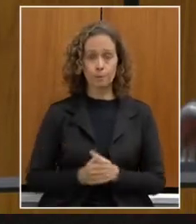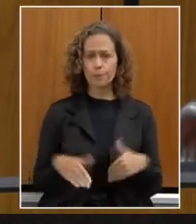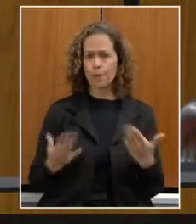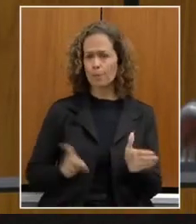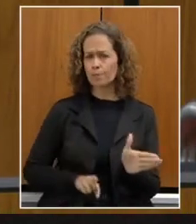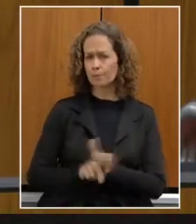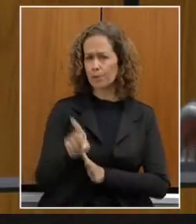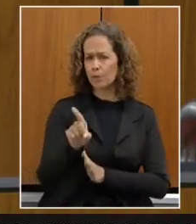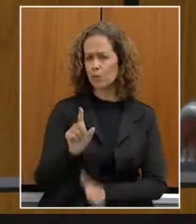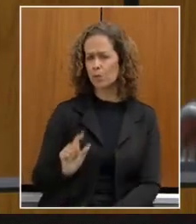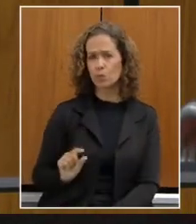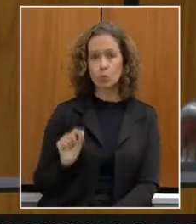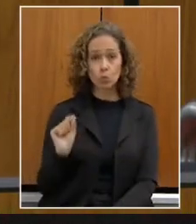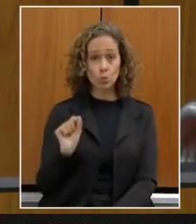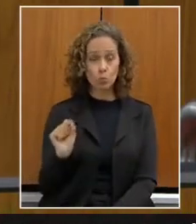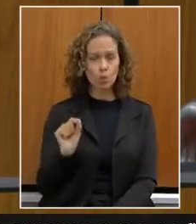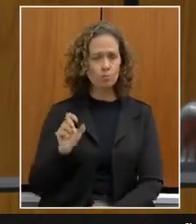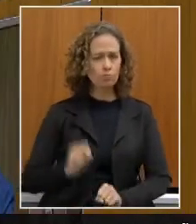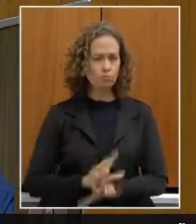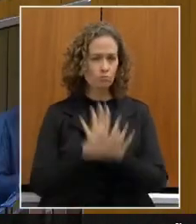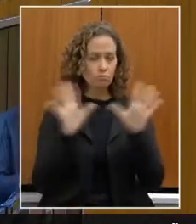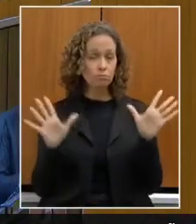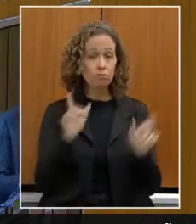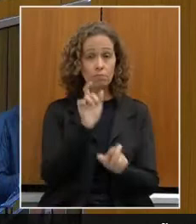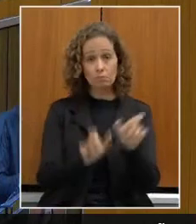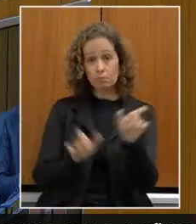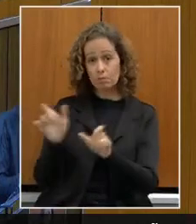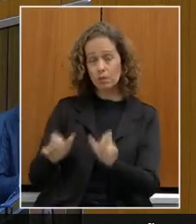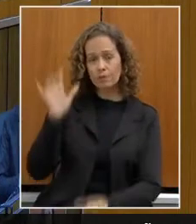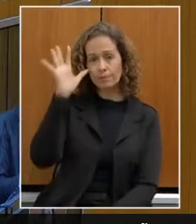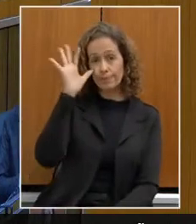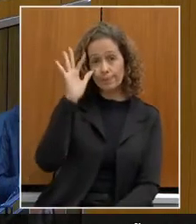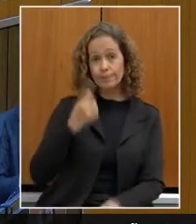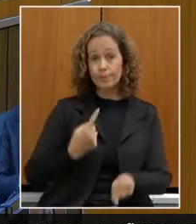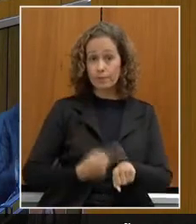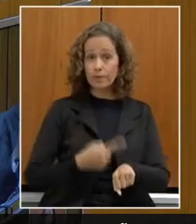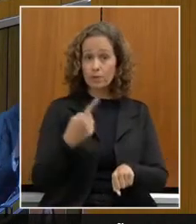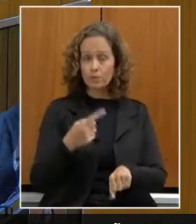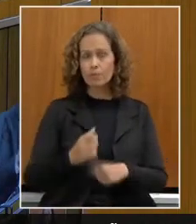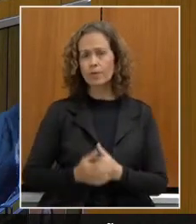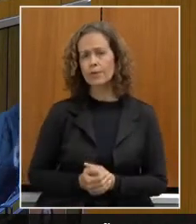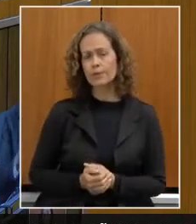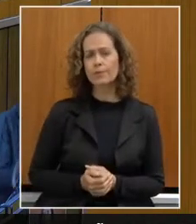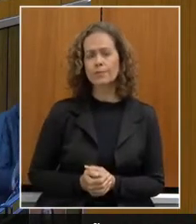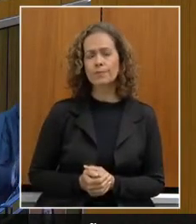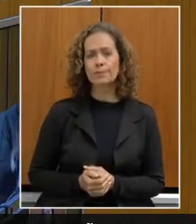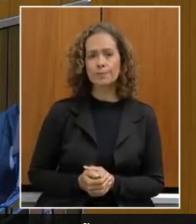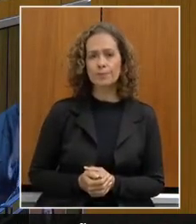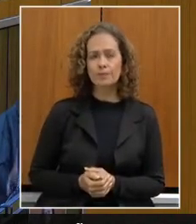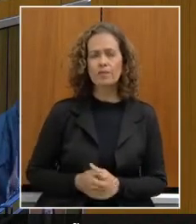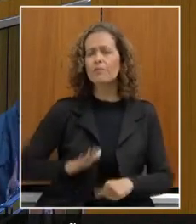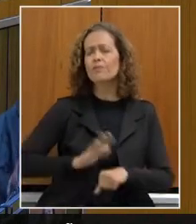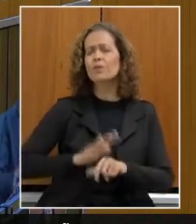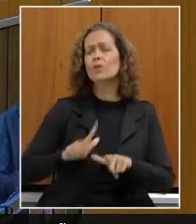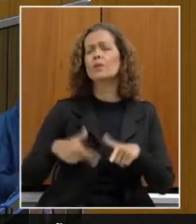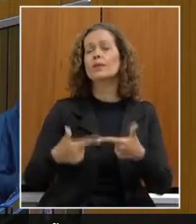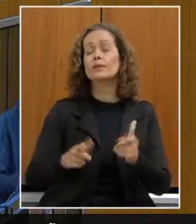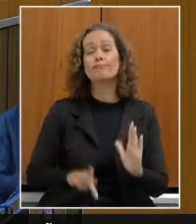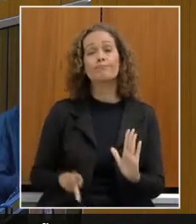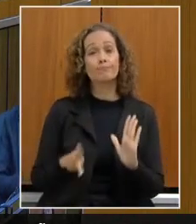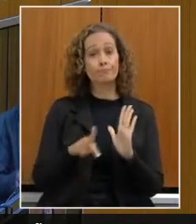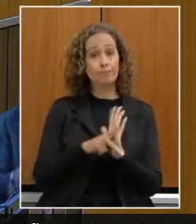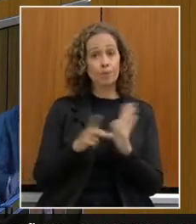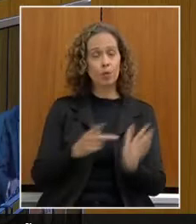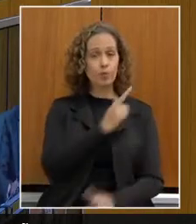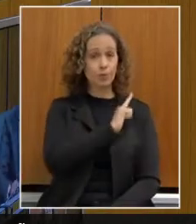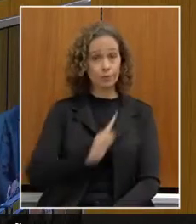é para que fique claro até para aqueles que nos acompanham nesse momento qual a ação específica do